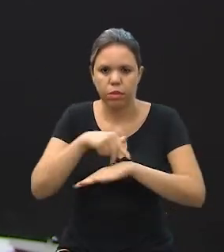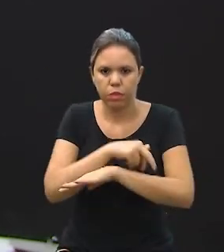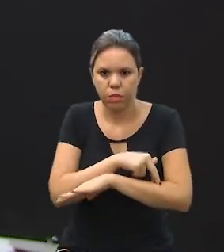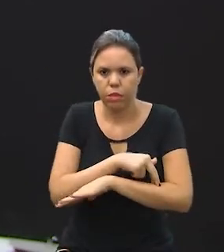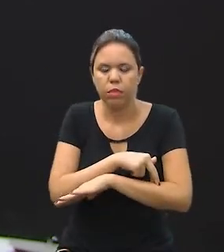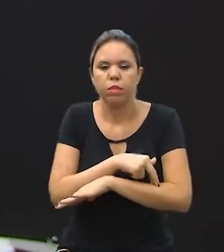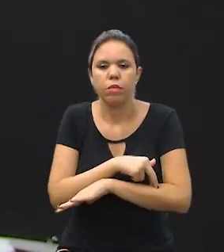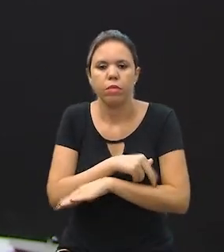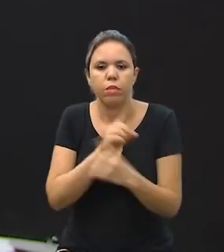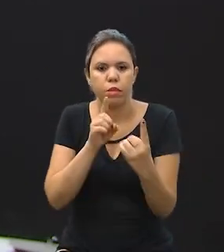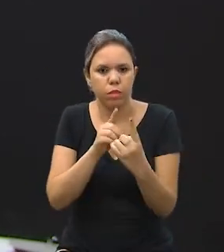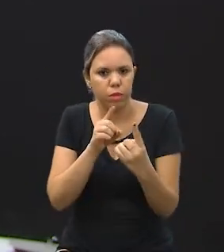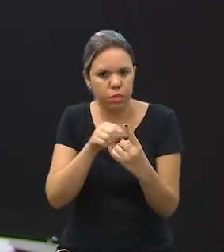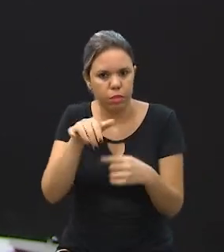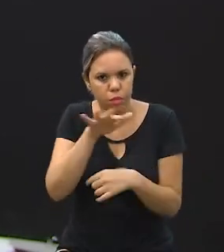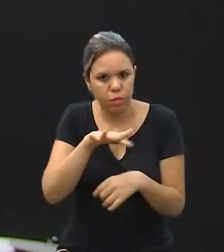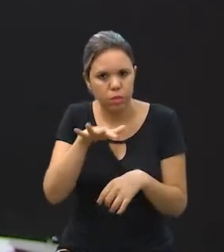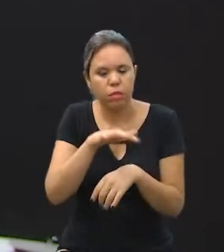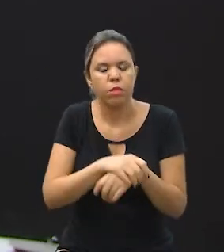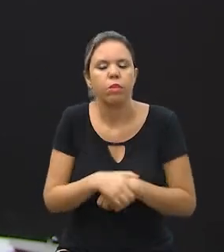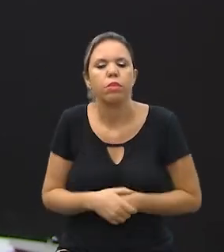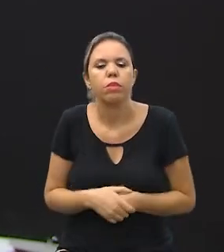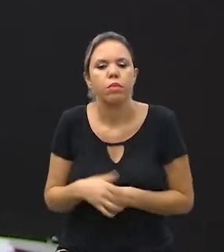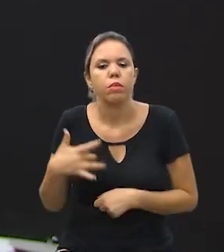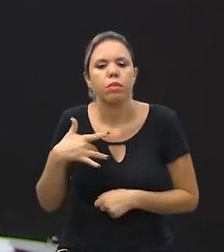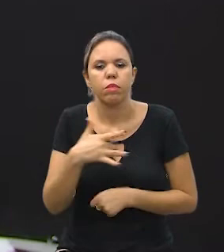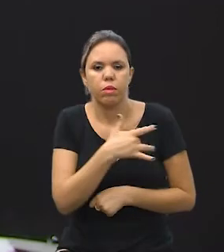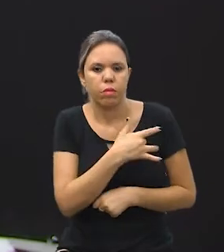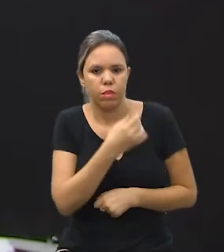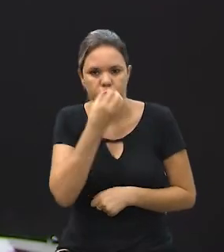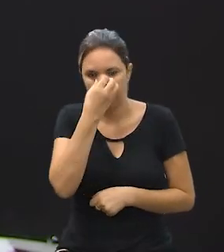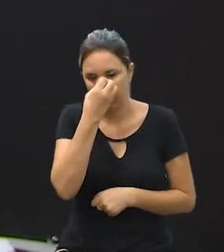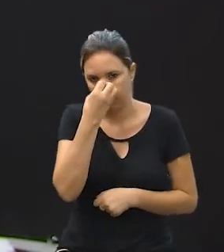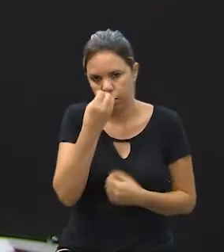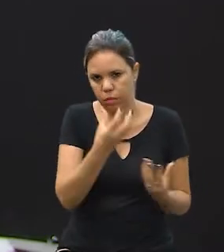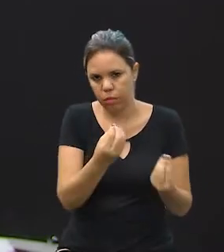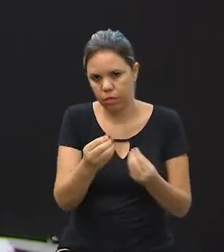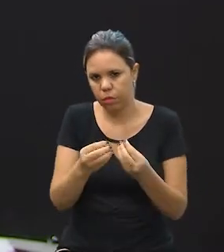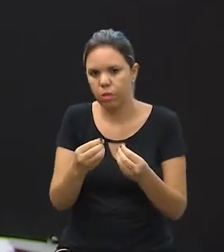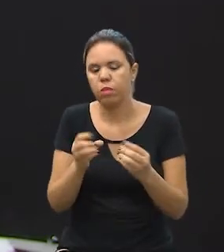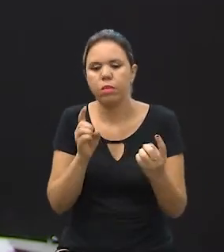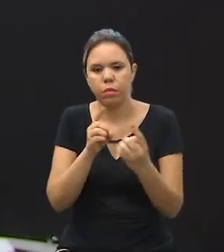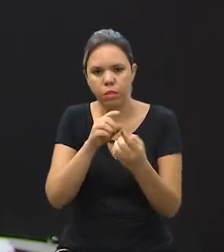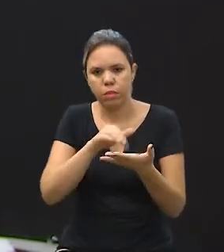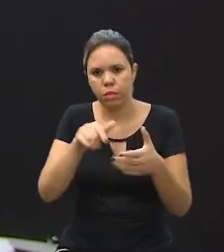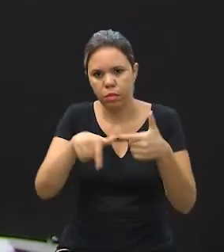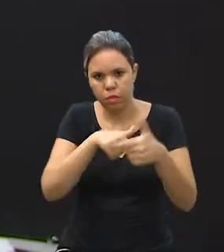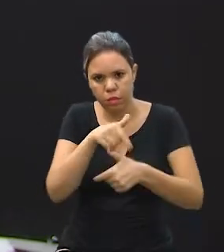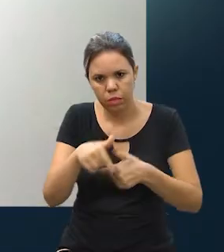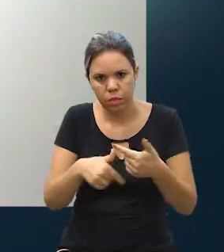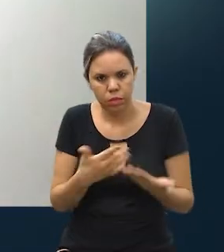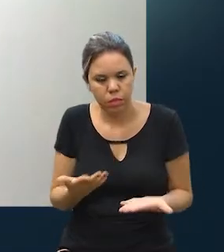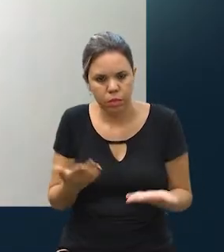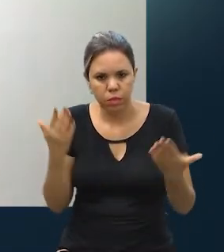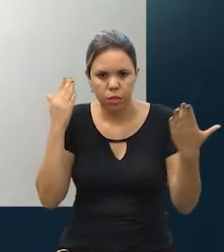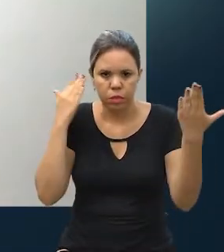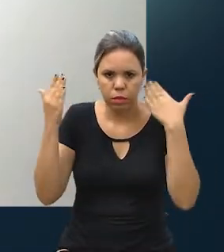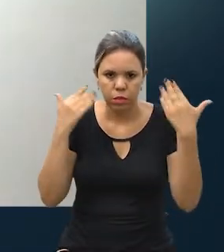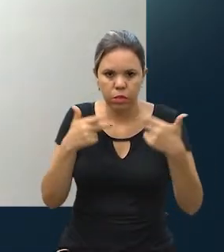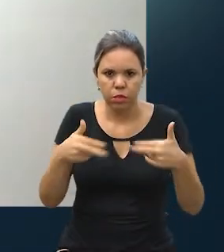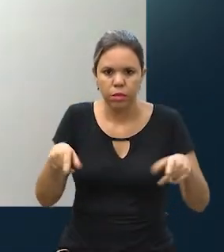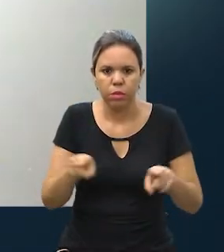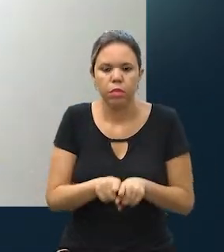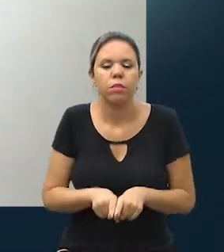moda, atendimento, saúde, tem muitas prestação de serviço na parte de